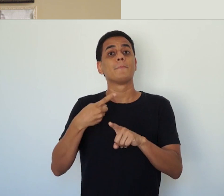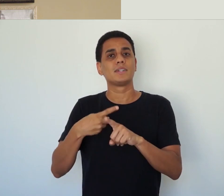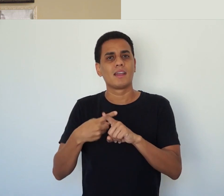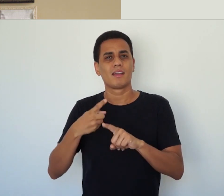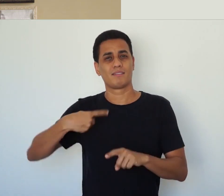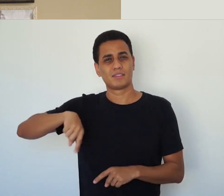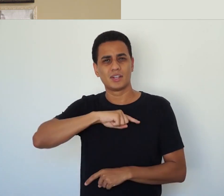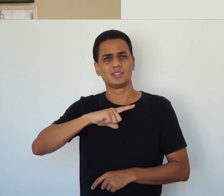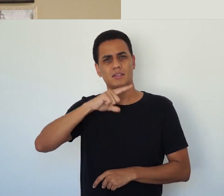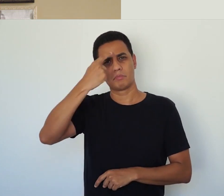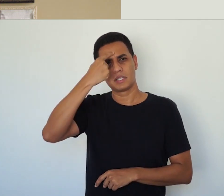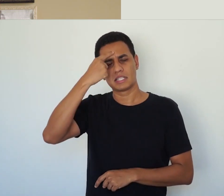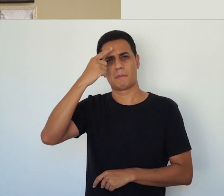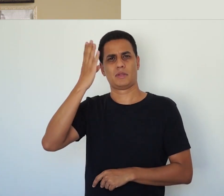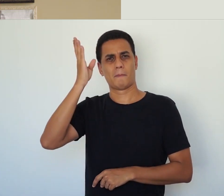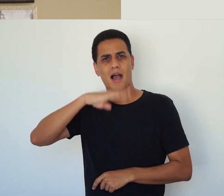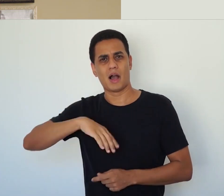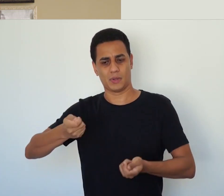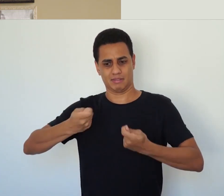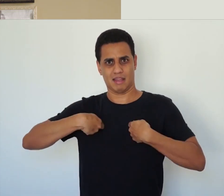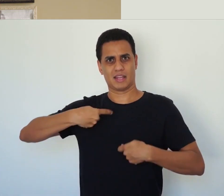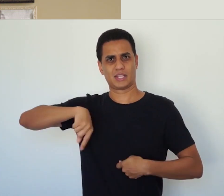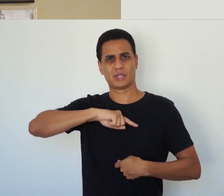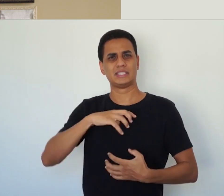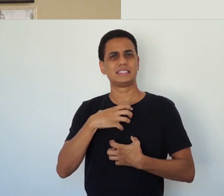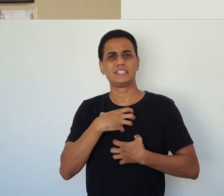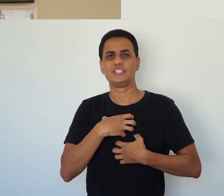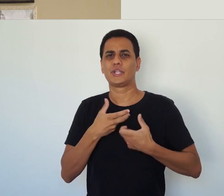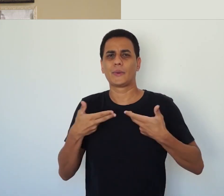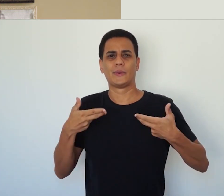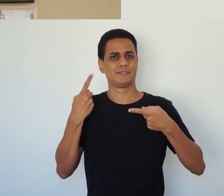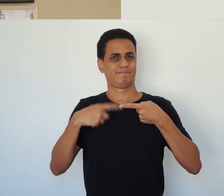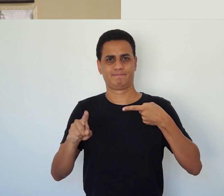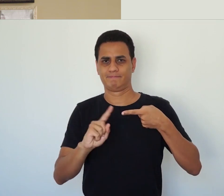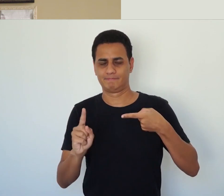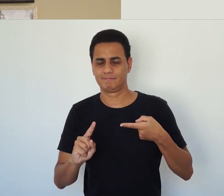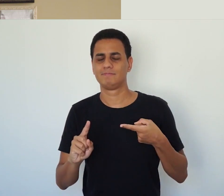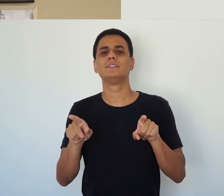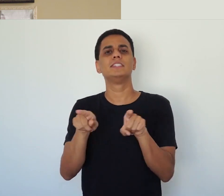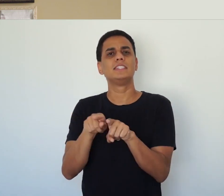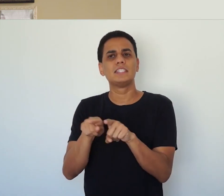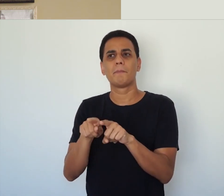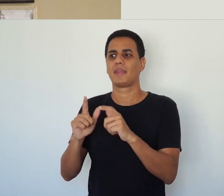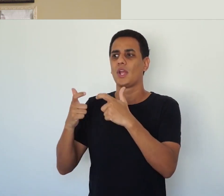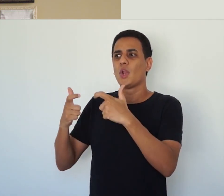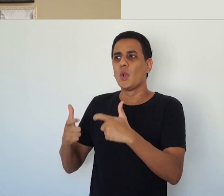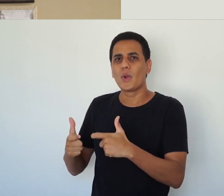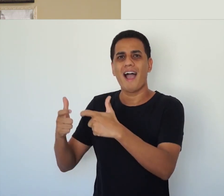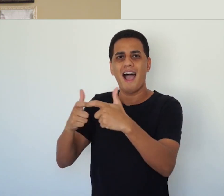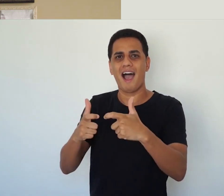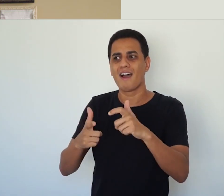versículos seguintes, porque além dos nossos maus pensamentos nos levarem a sentir coisas que não devemos sentir, ou nos